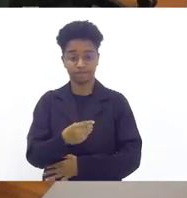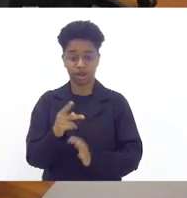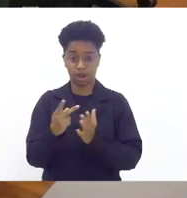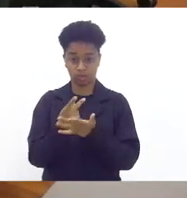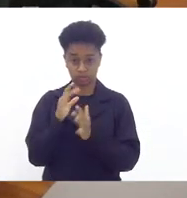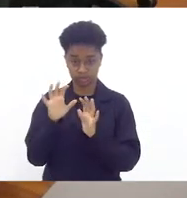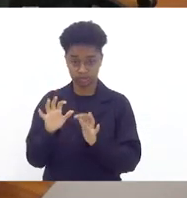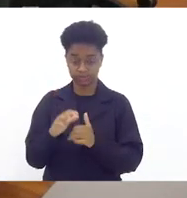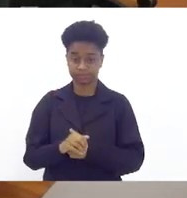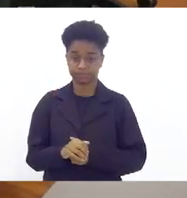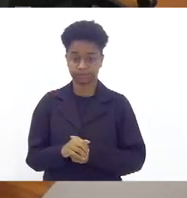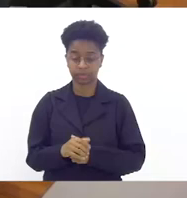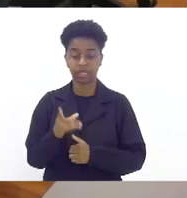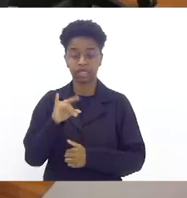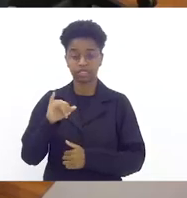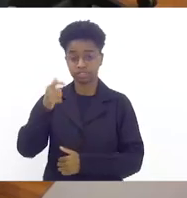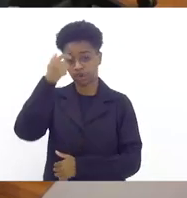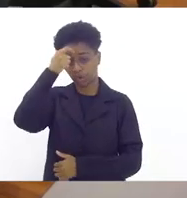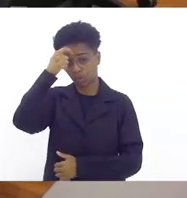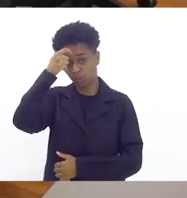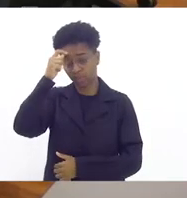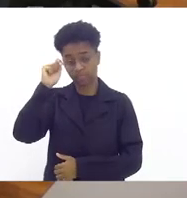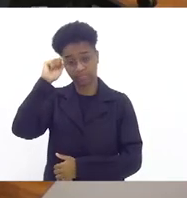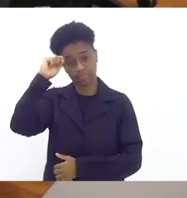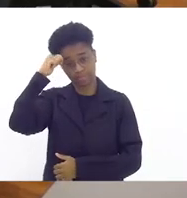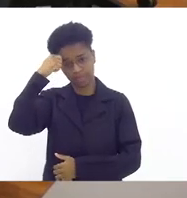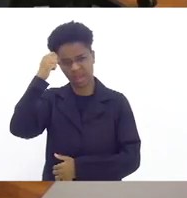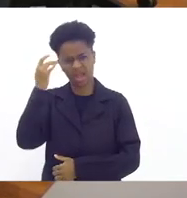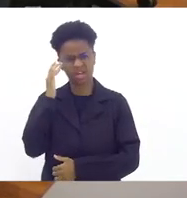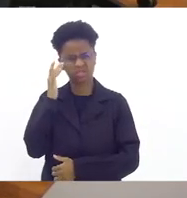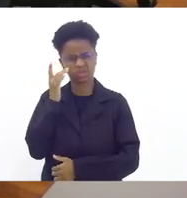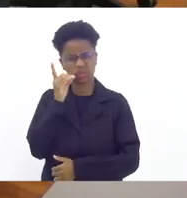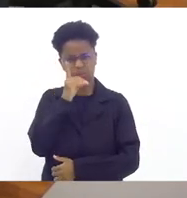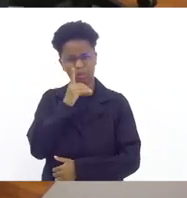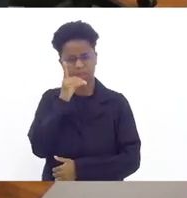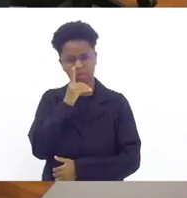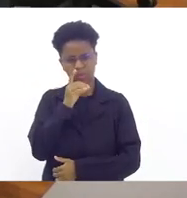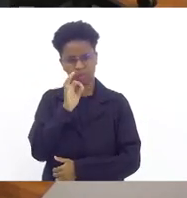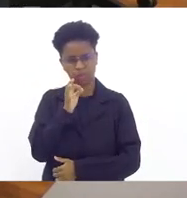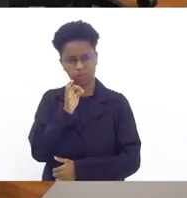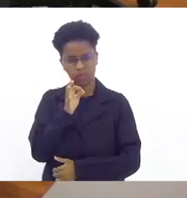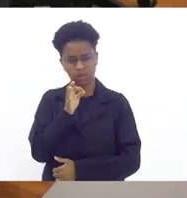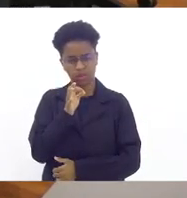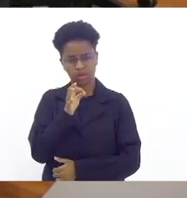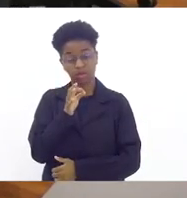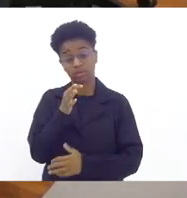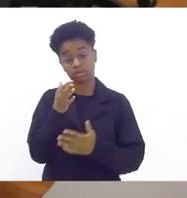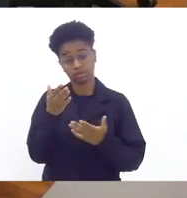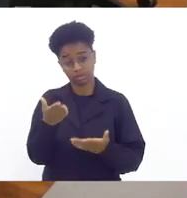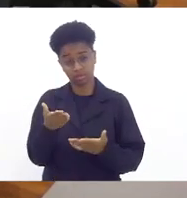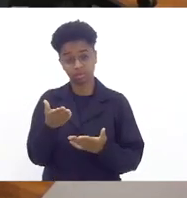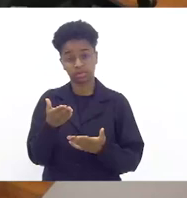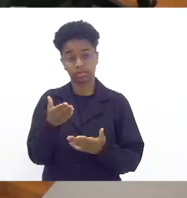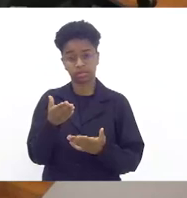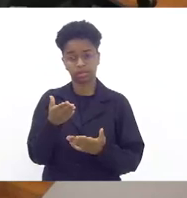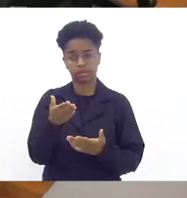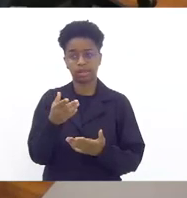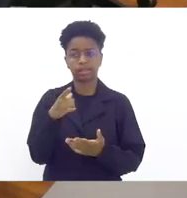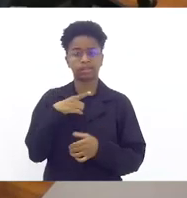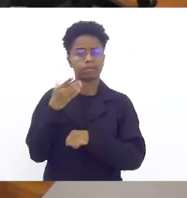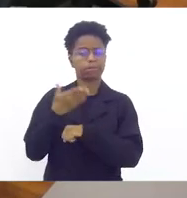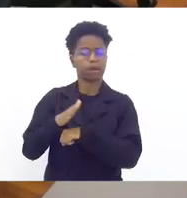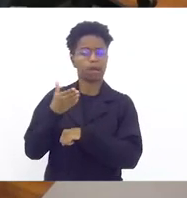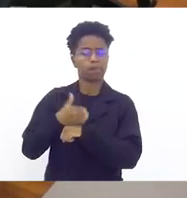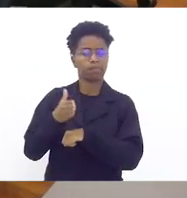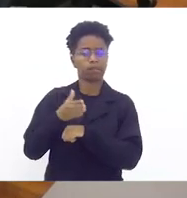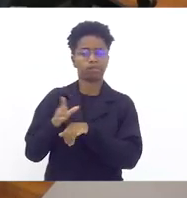No dia da consciência negra, caiu, se não me engano, num domingo. E ela ensaiou a semana inteira para